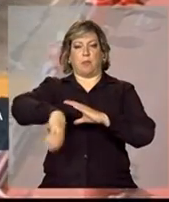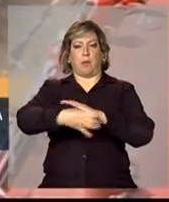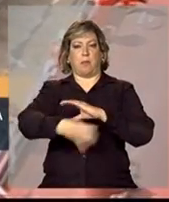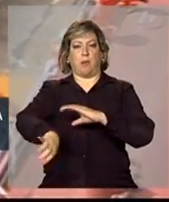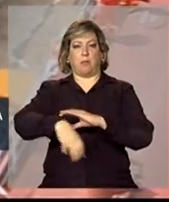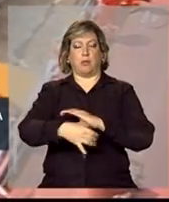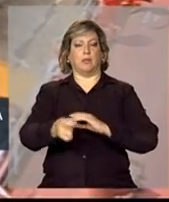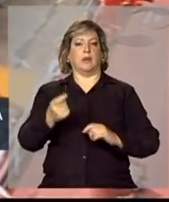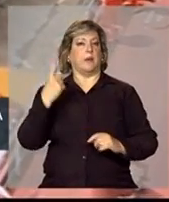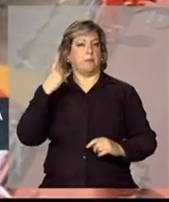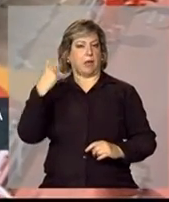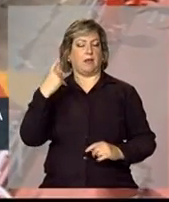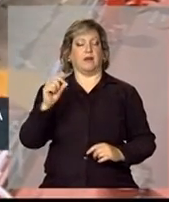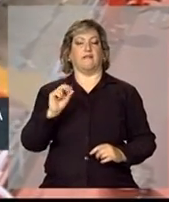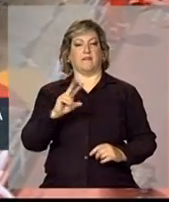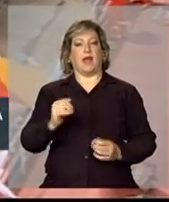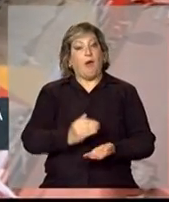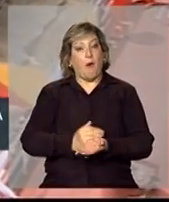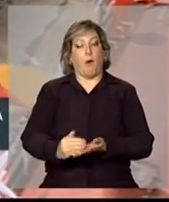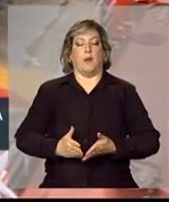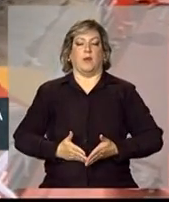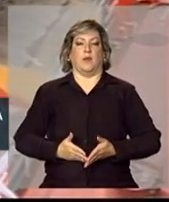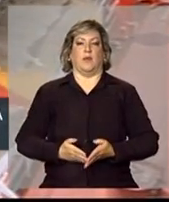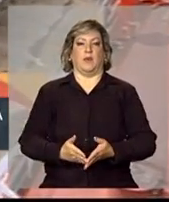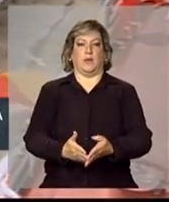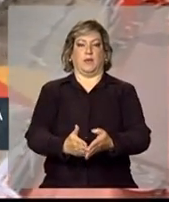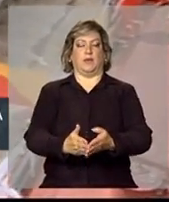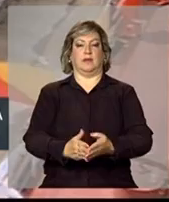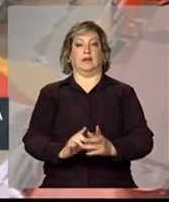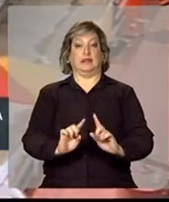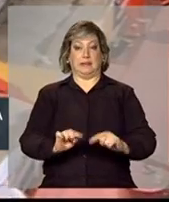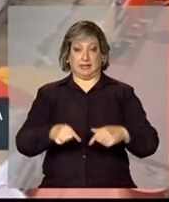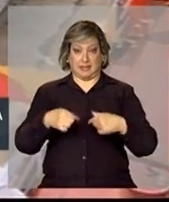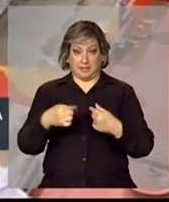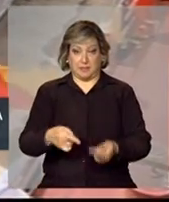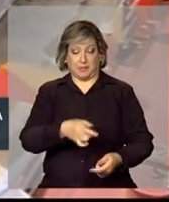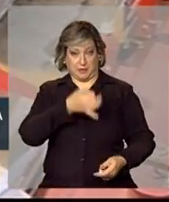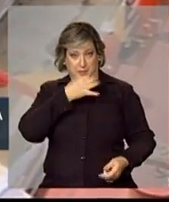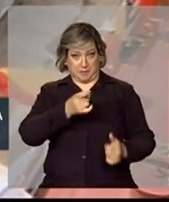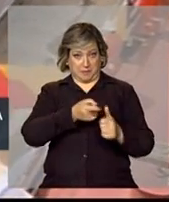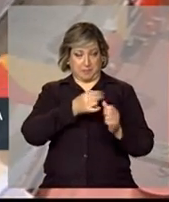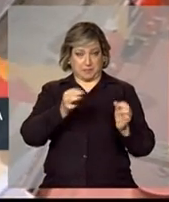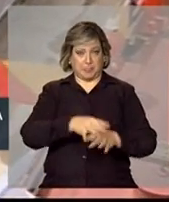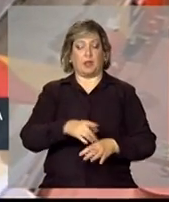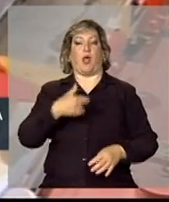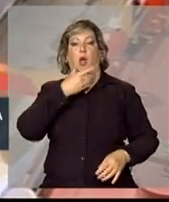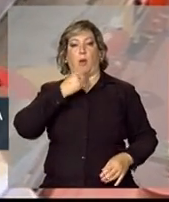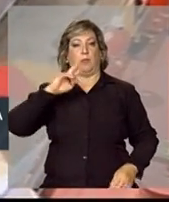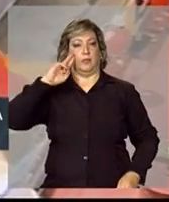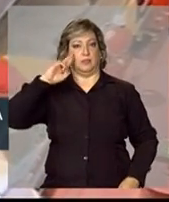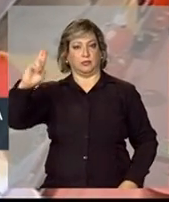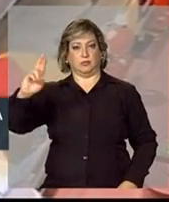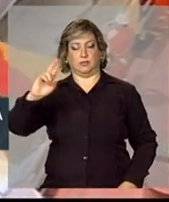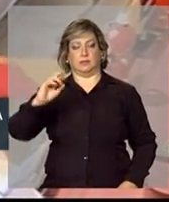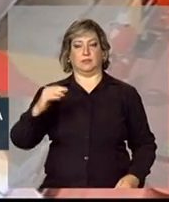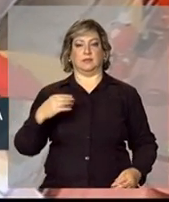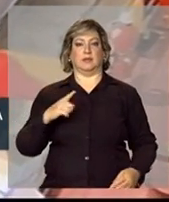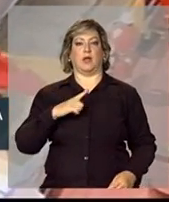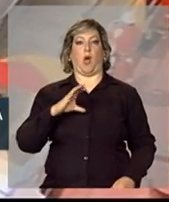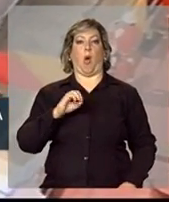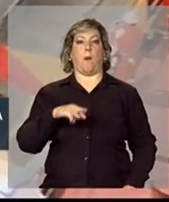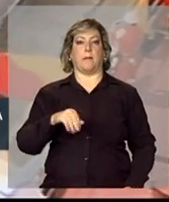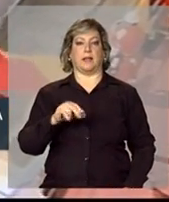Zumbi dos Palmares em seguida em resposta ao toque do sino o comandante soa um apito do navio